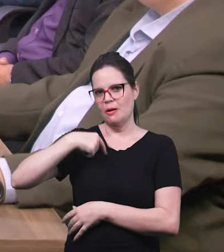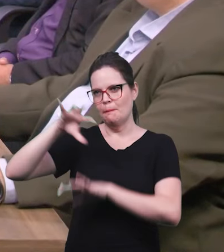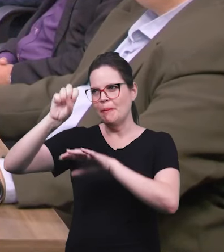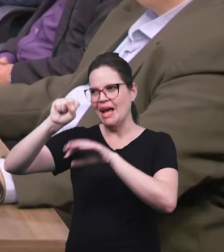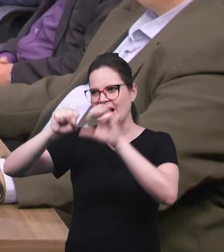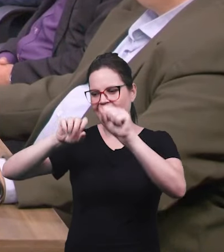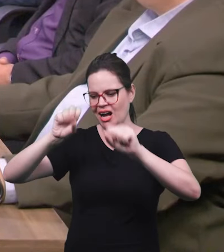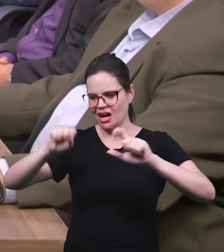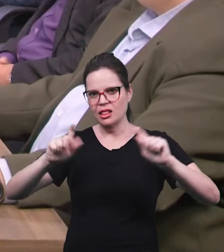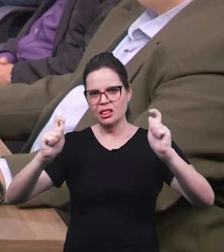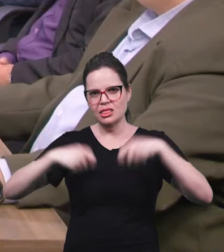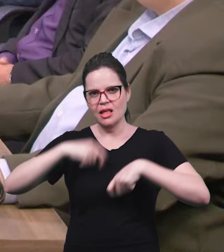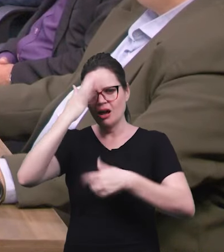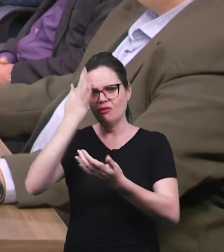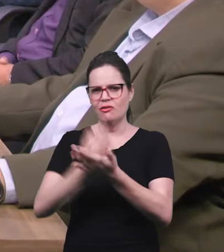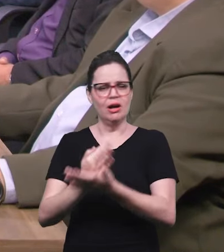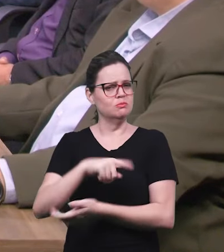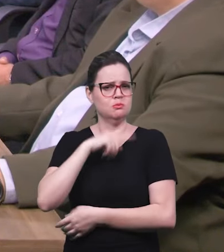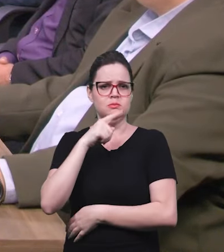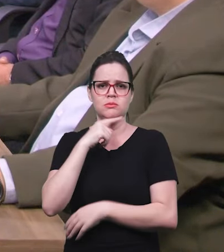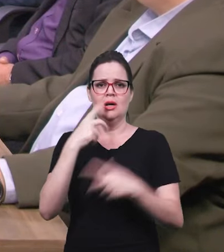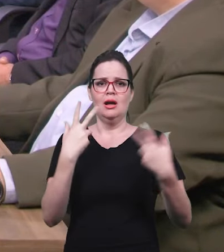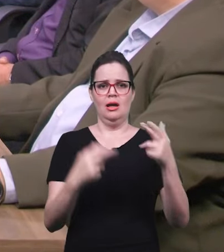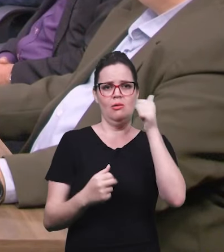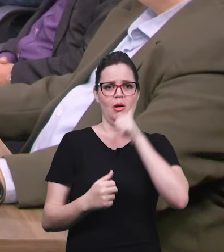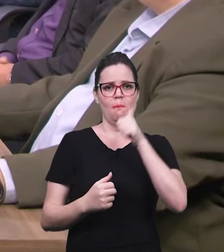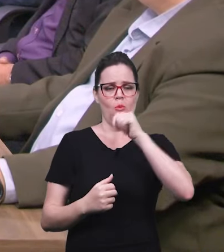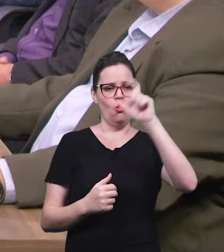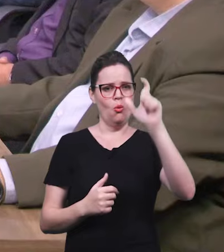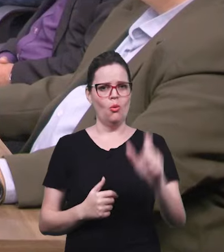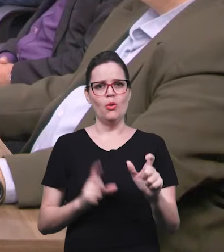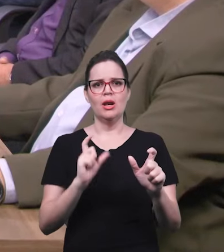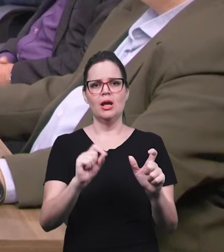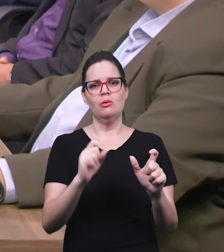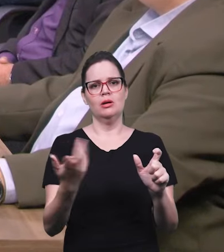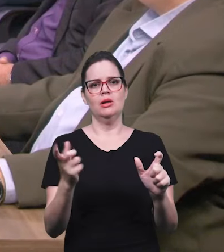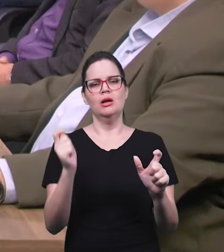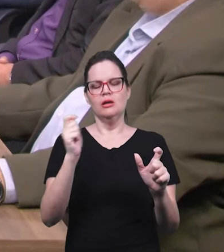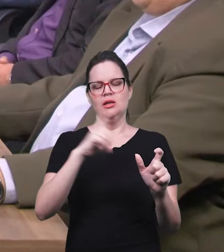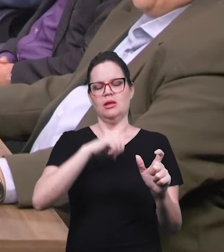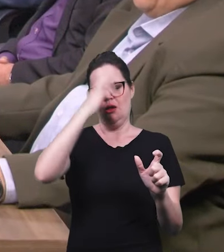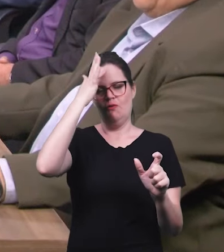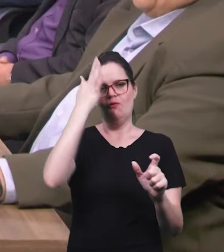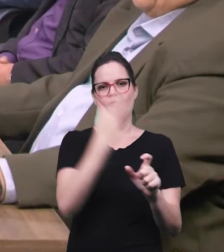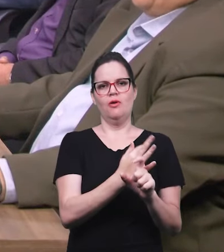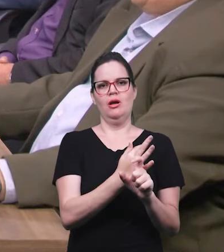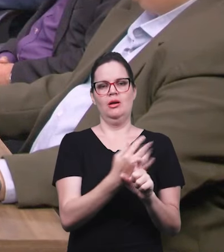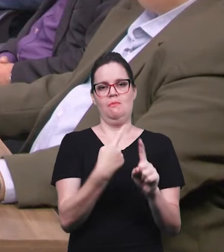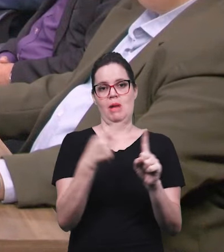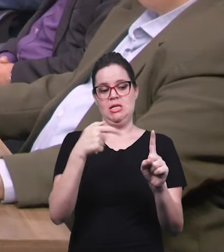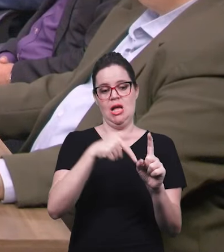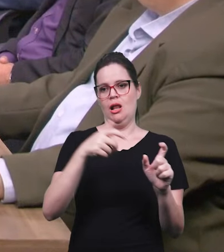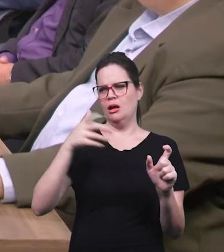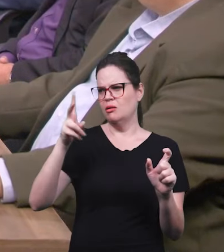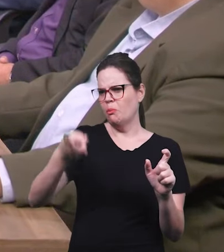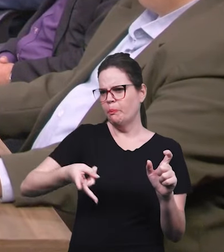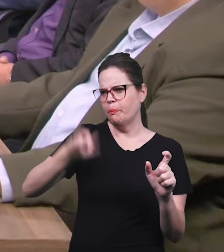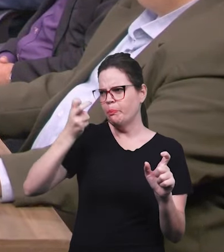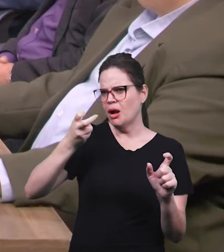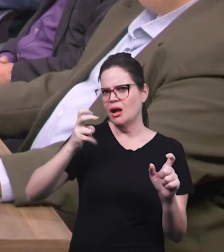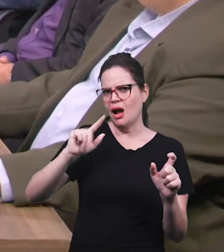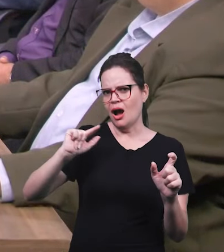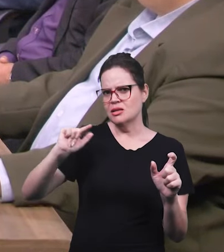Então, na verdade, ela tinha fé para, vamos dizer ali, fechar o circuito. Mas ela não estava vendo, né,